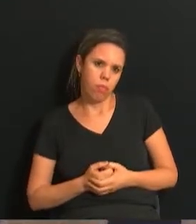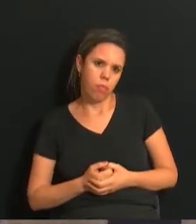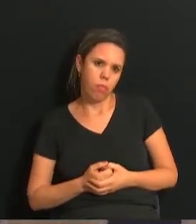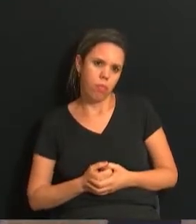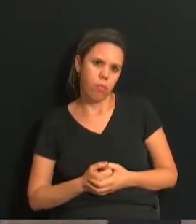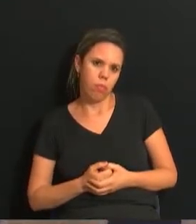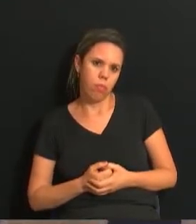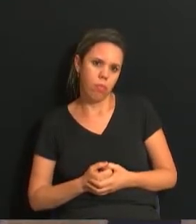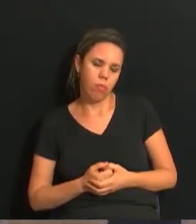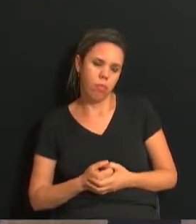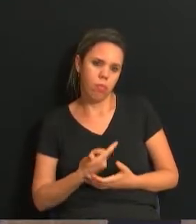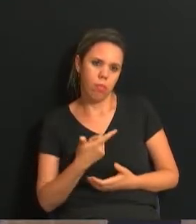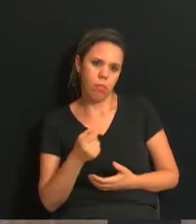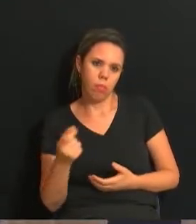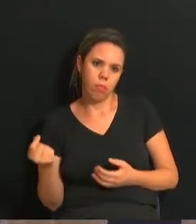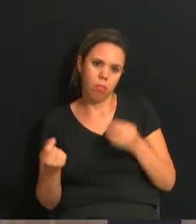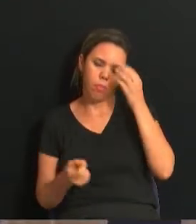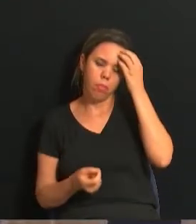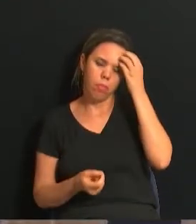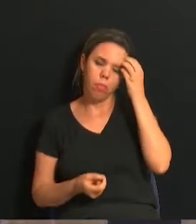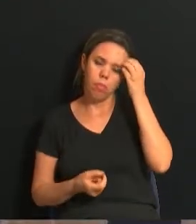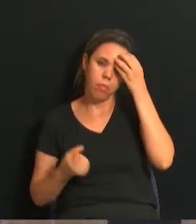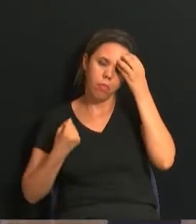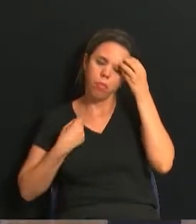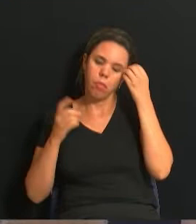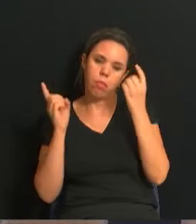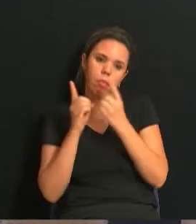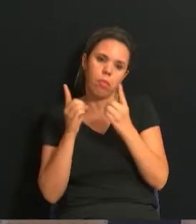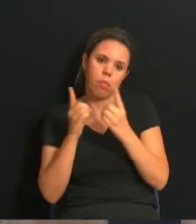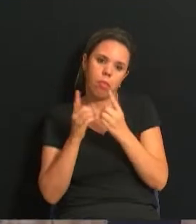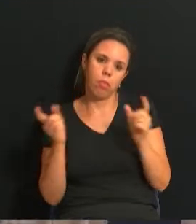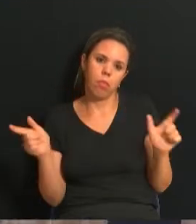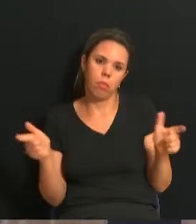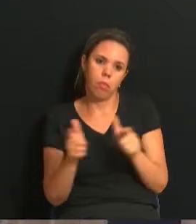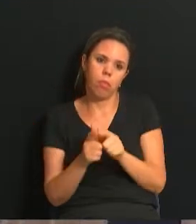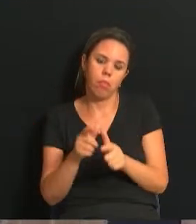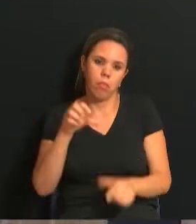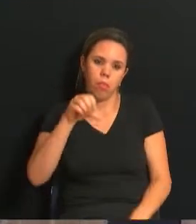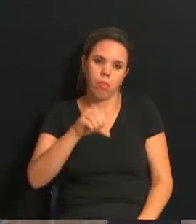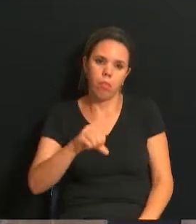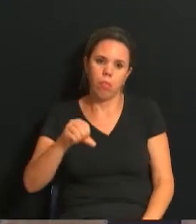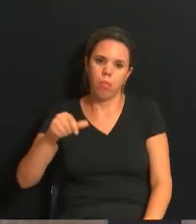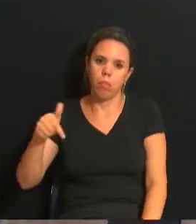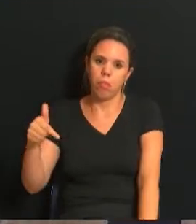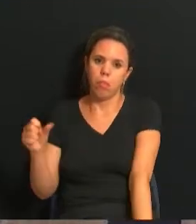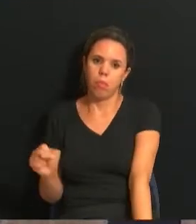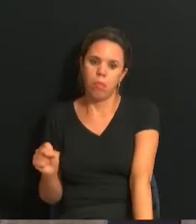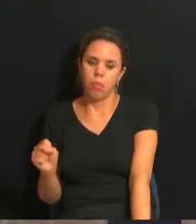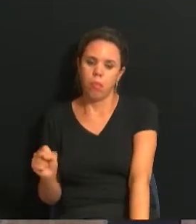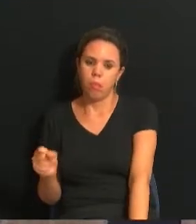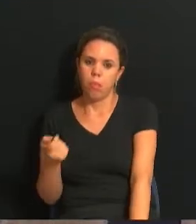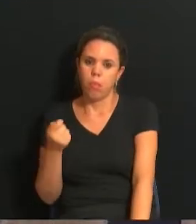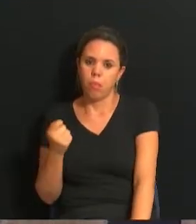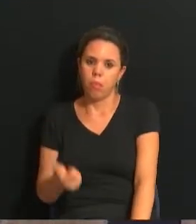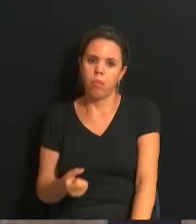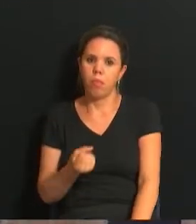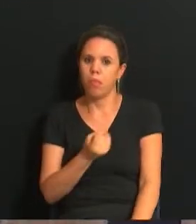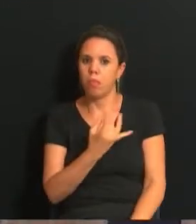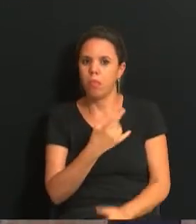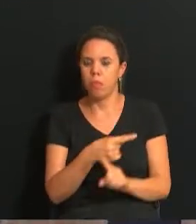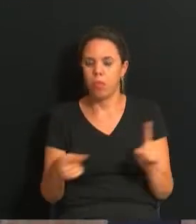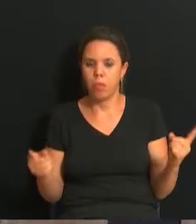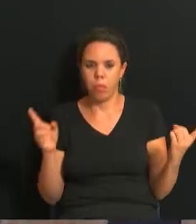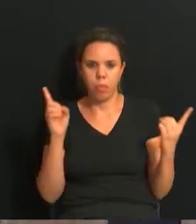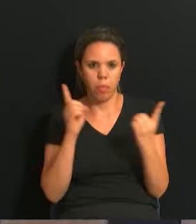Em 2020, esses atendimentos caem para 978. Então, quase um terço dos